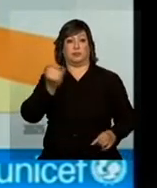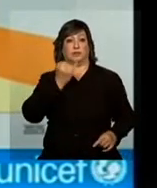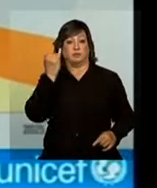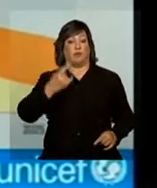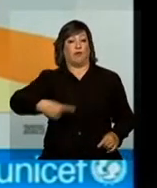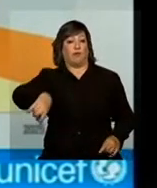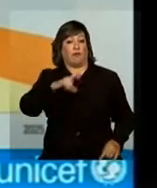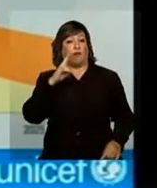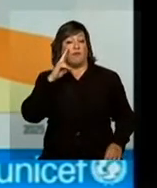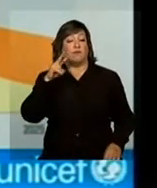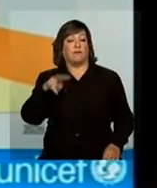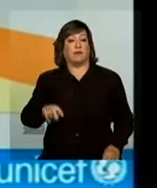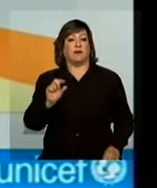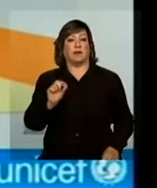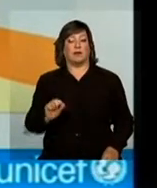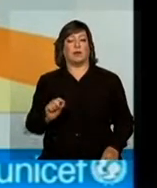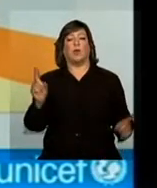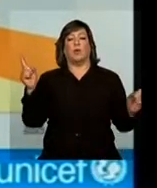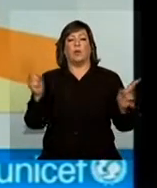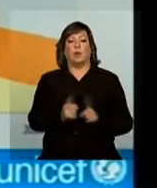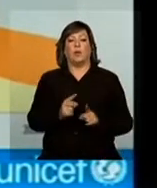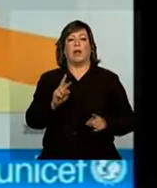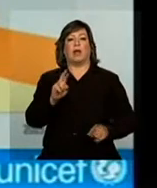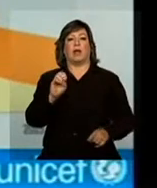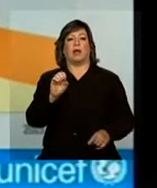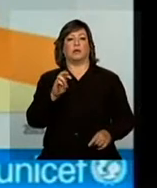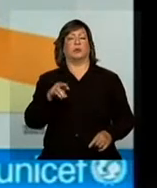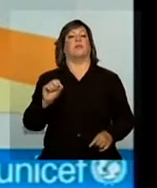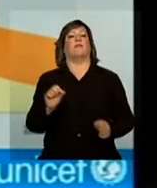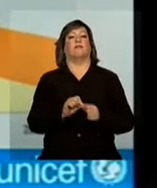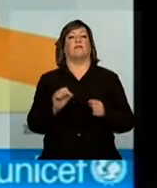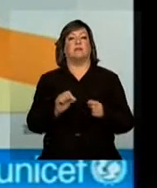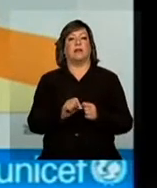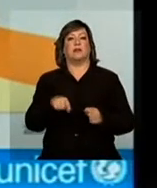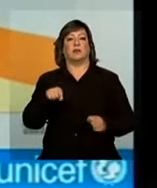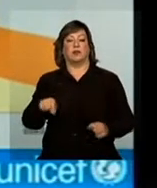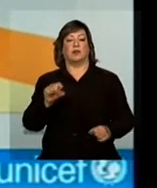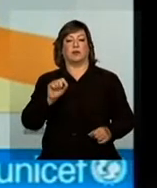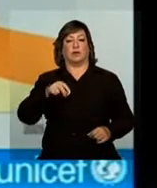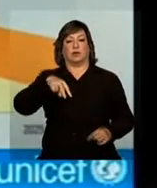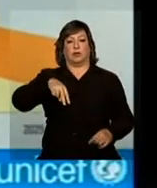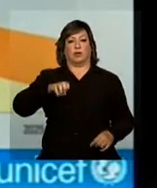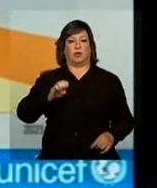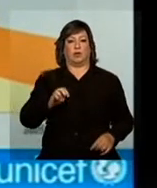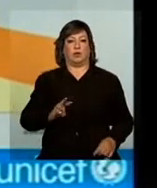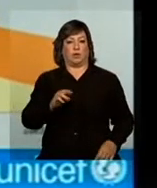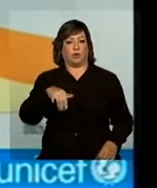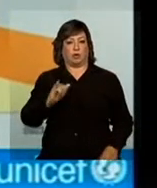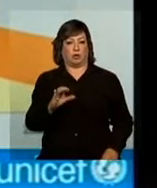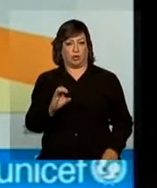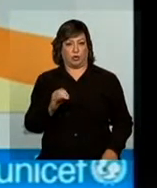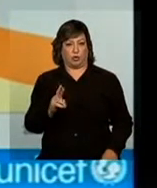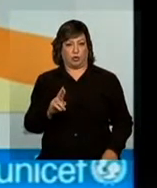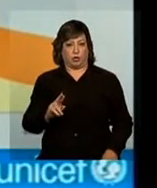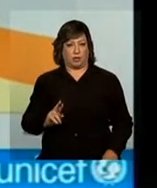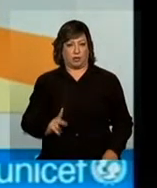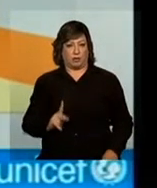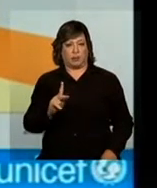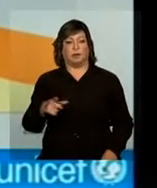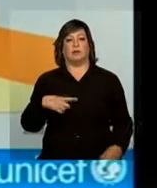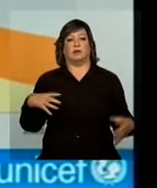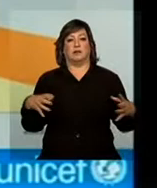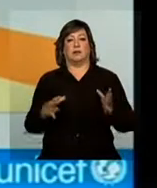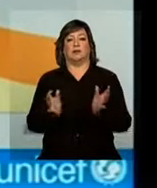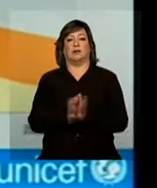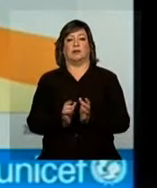veem um resumo do que foi dito, inclusive, para o Nova York. De 1990 a 2012, foram